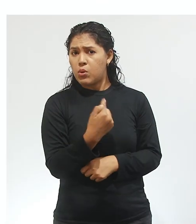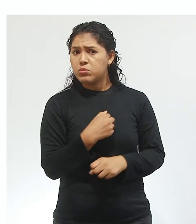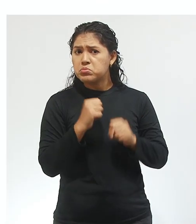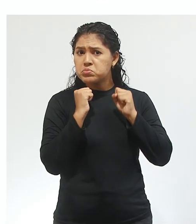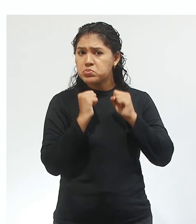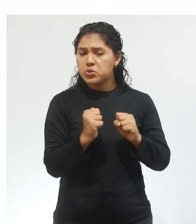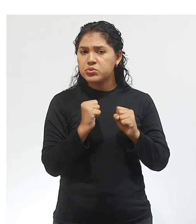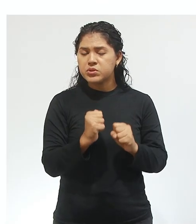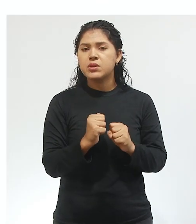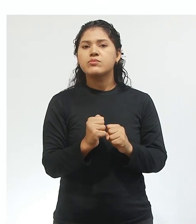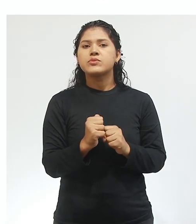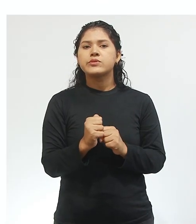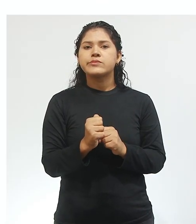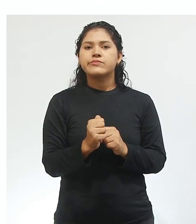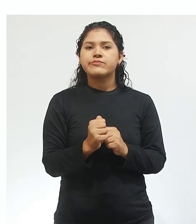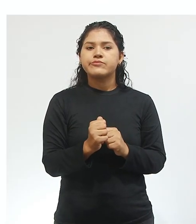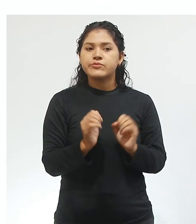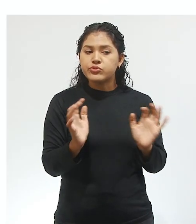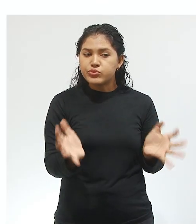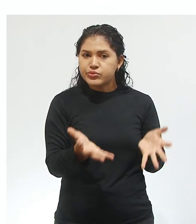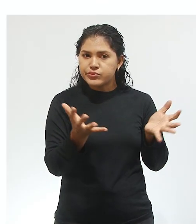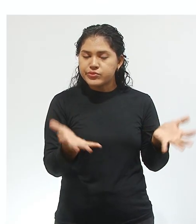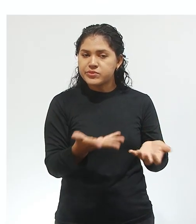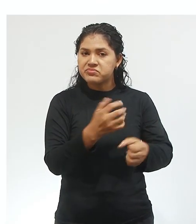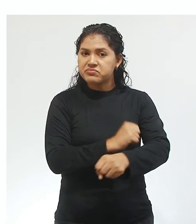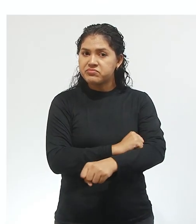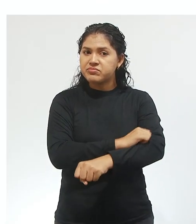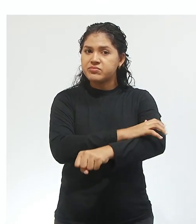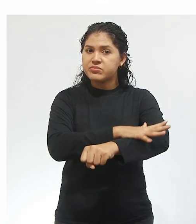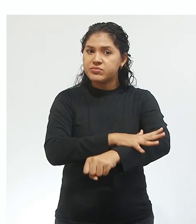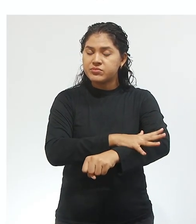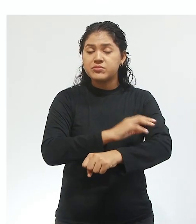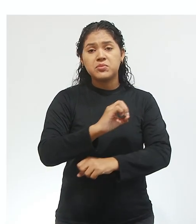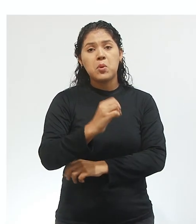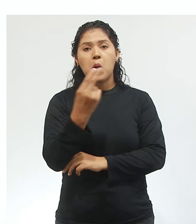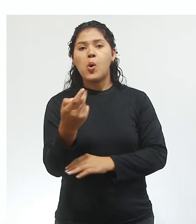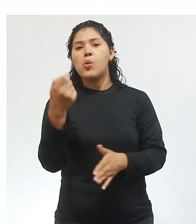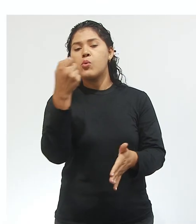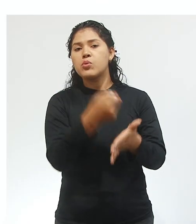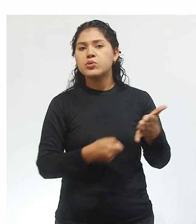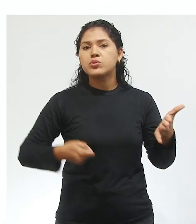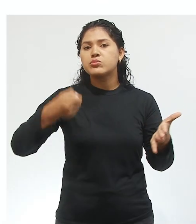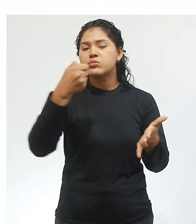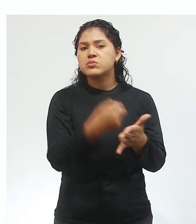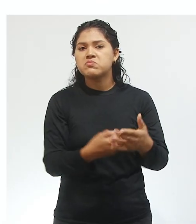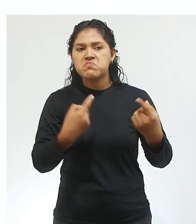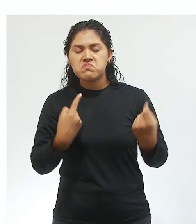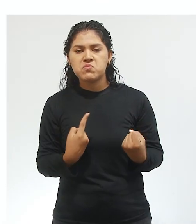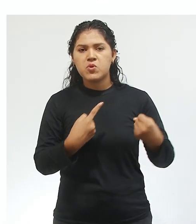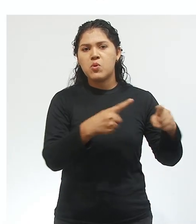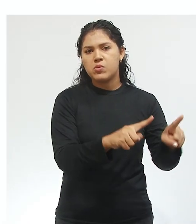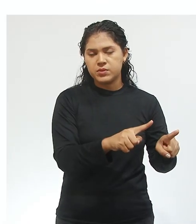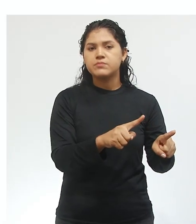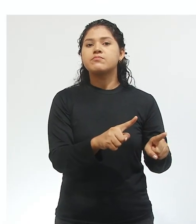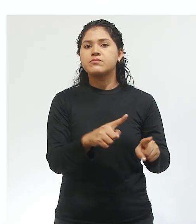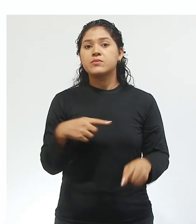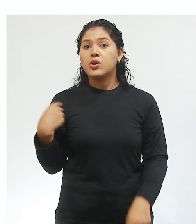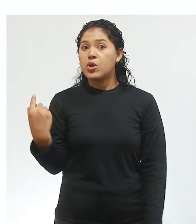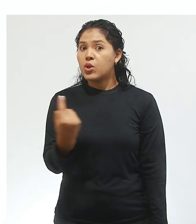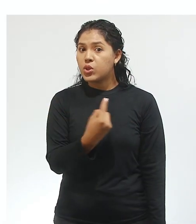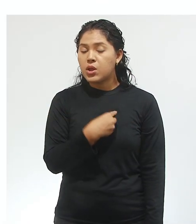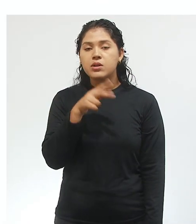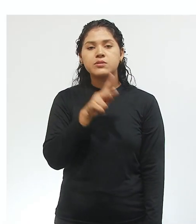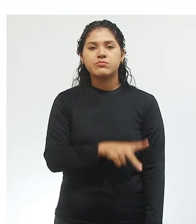tanto podemos reproduzir o racismo quanto lutar contra ele. Cabe a nós,